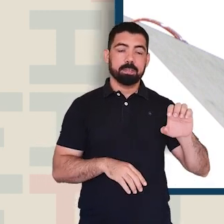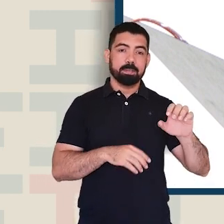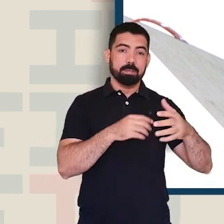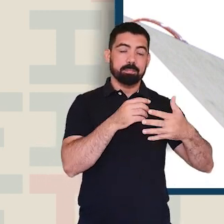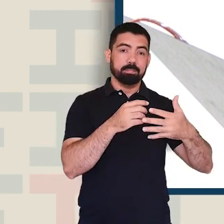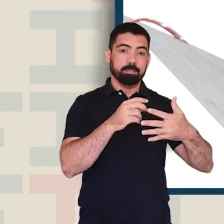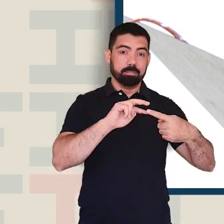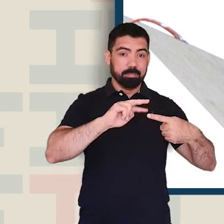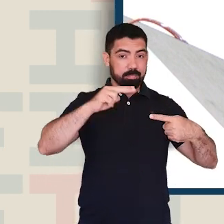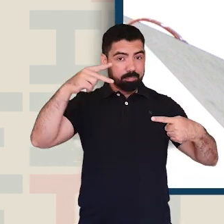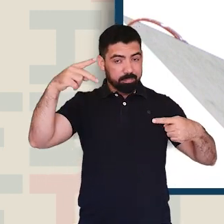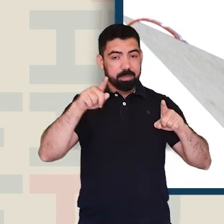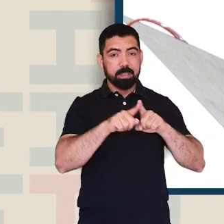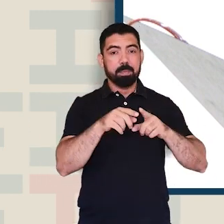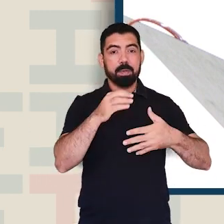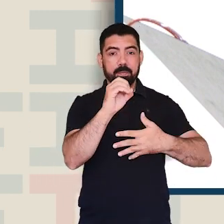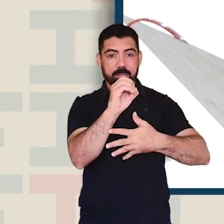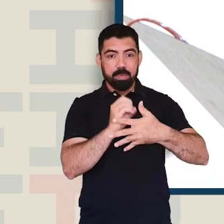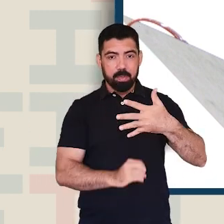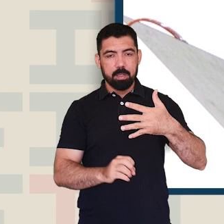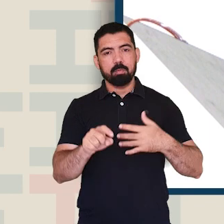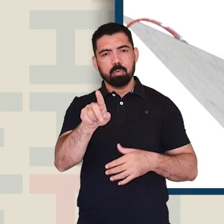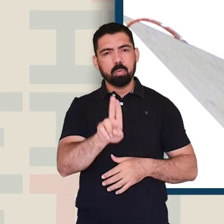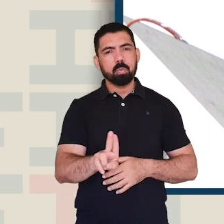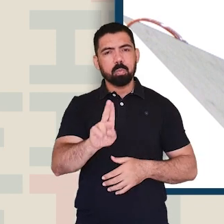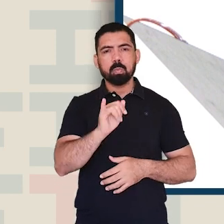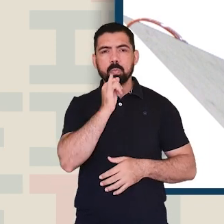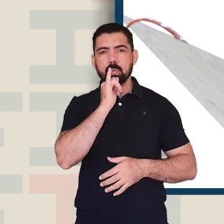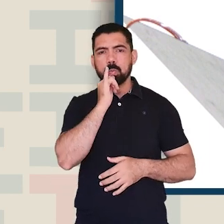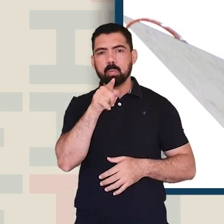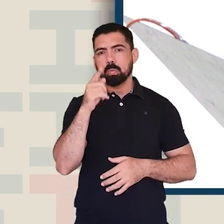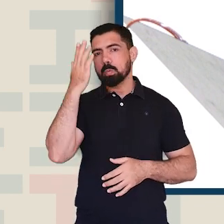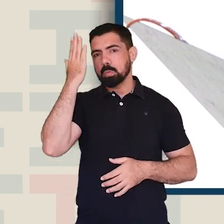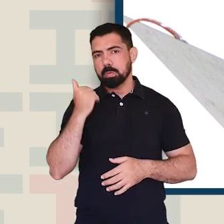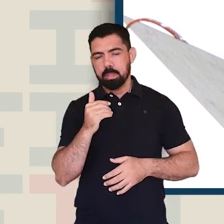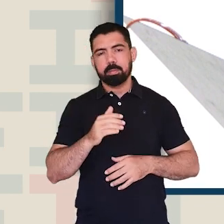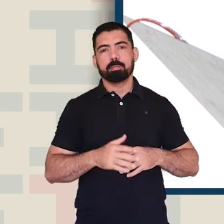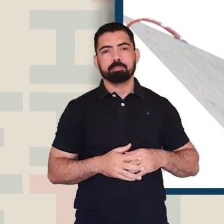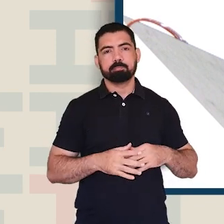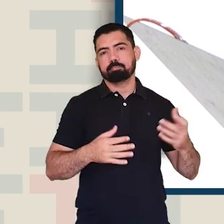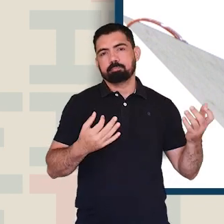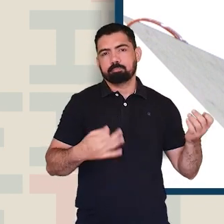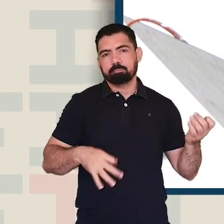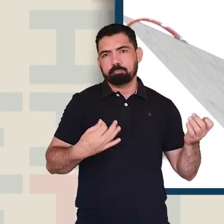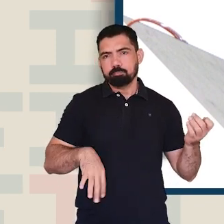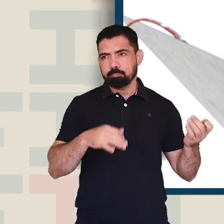também. Então isso se aplica bem. Então digamos que você saiba tocar